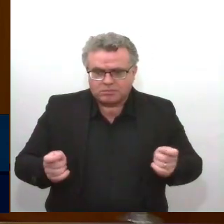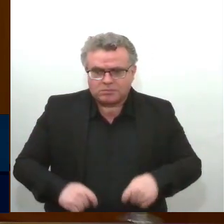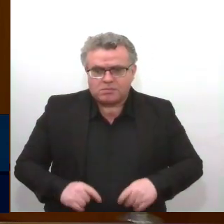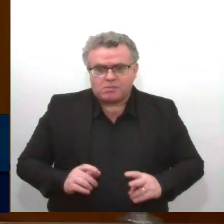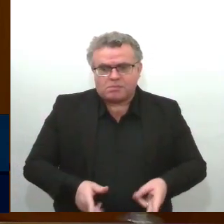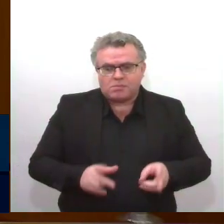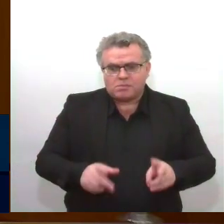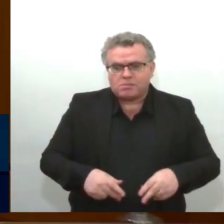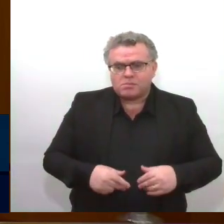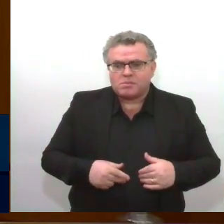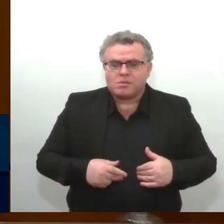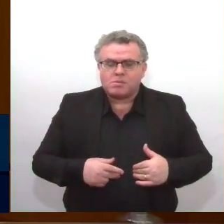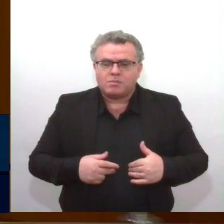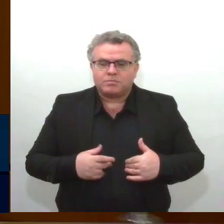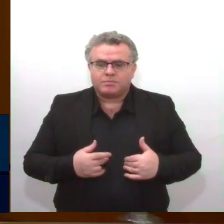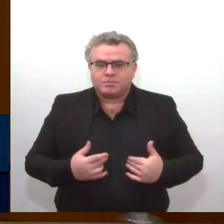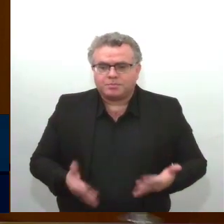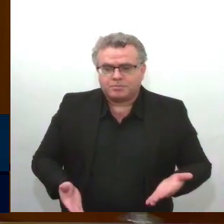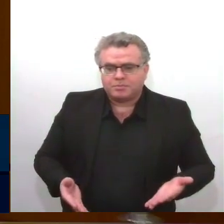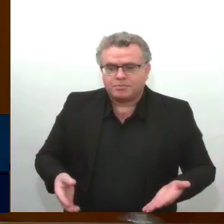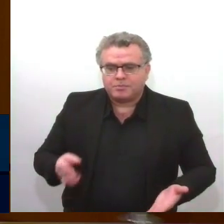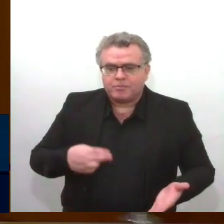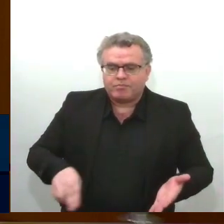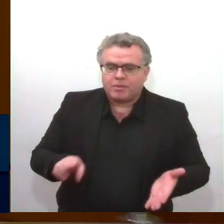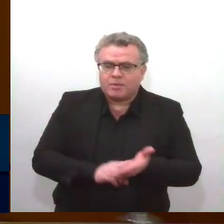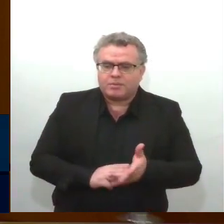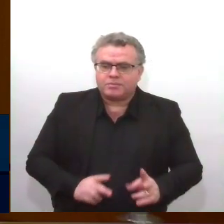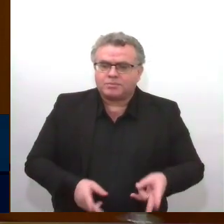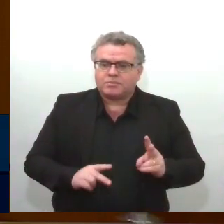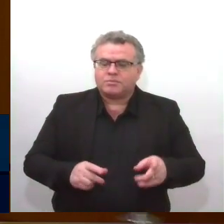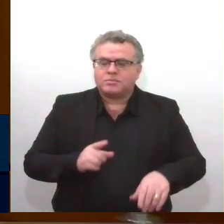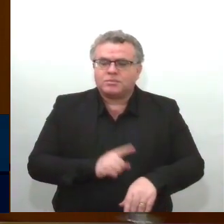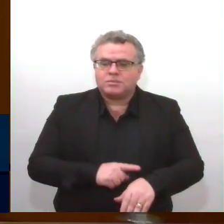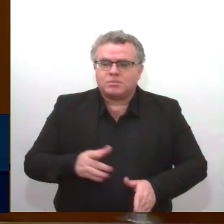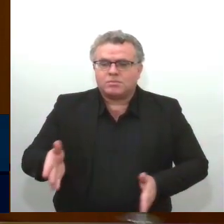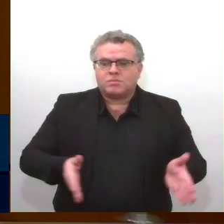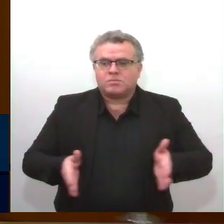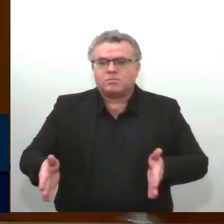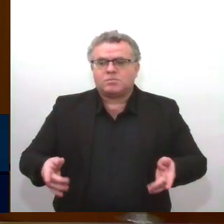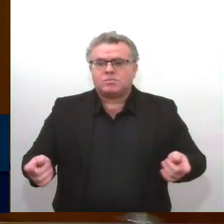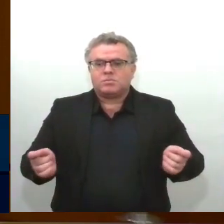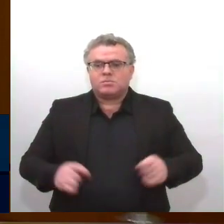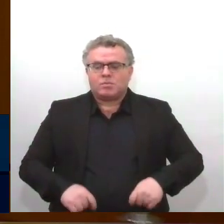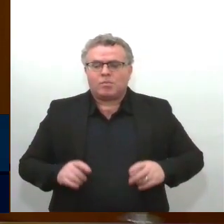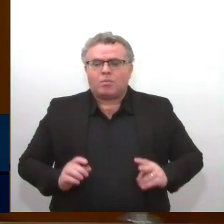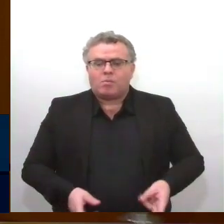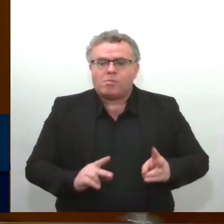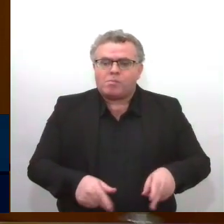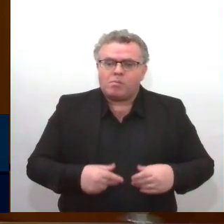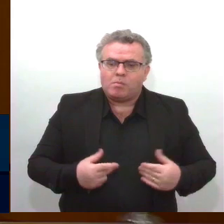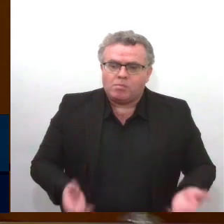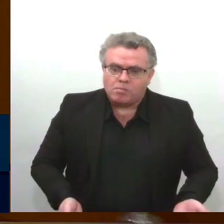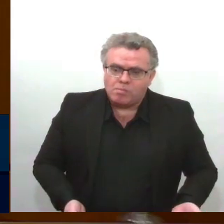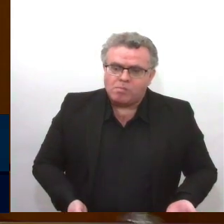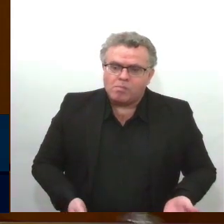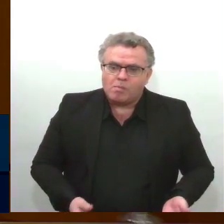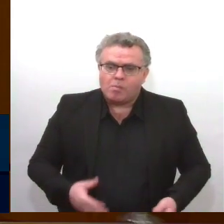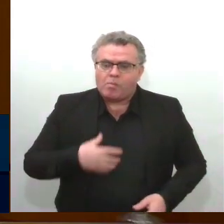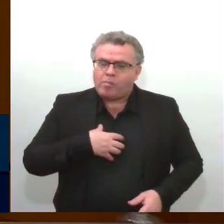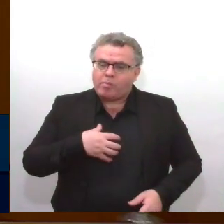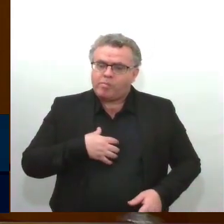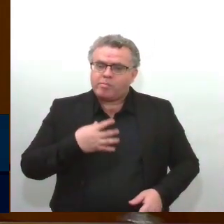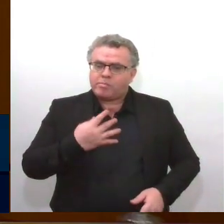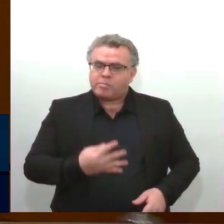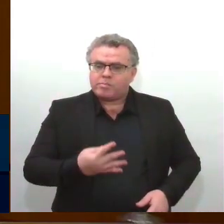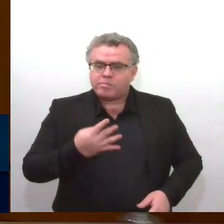Deputado que a gente tem um tempo mais reduzido para cada cidade porque nós temos que em 45 dias praticamente